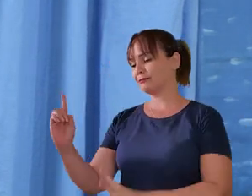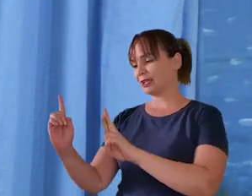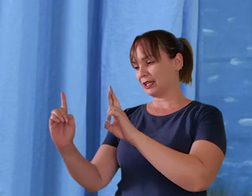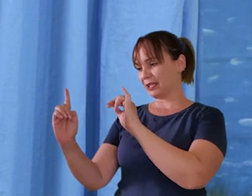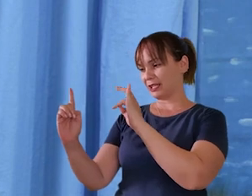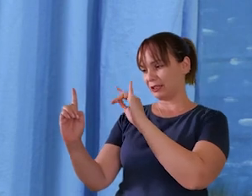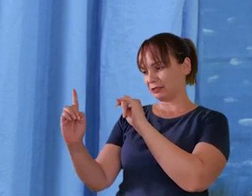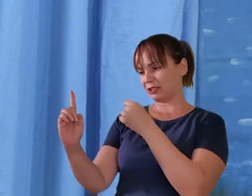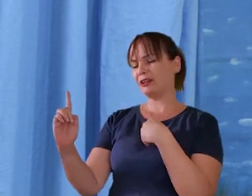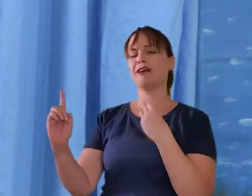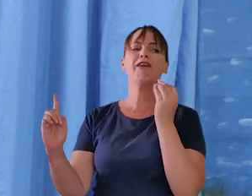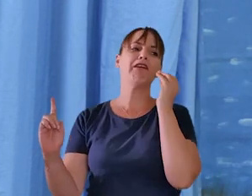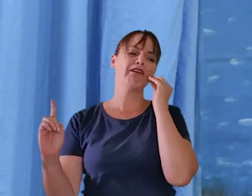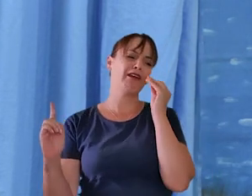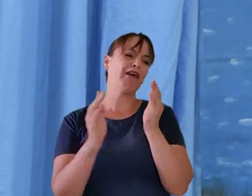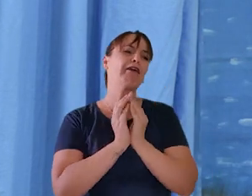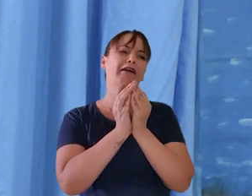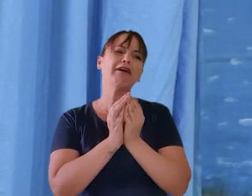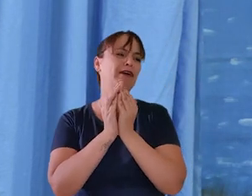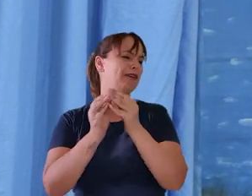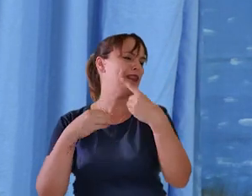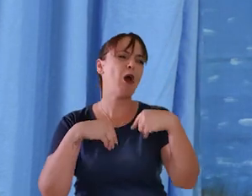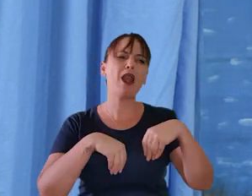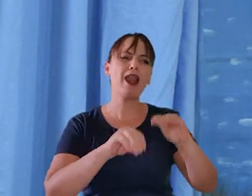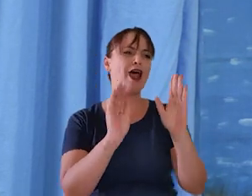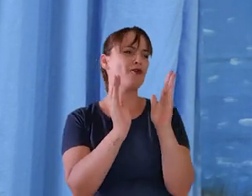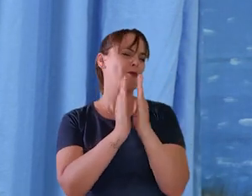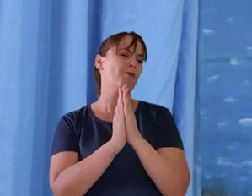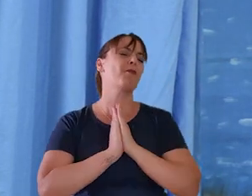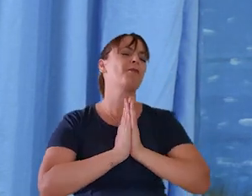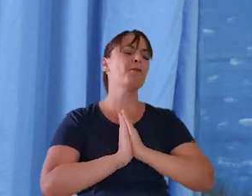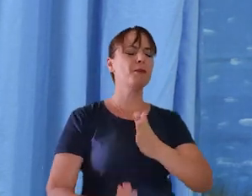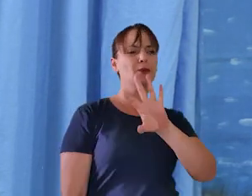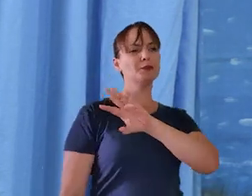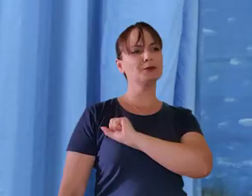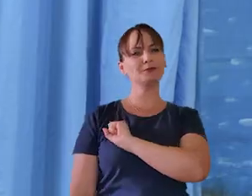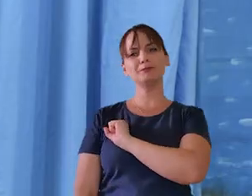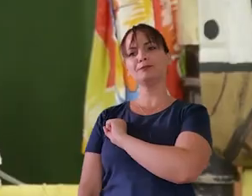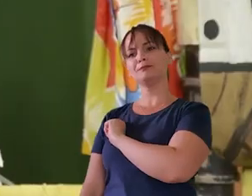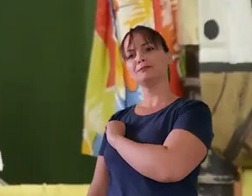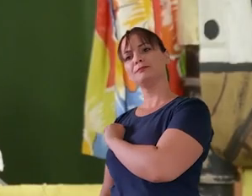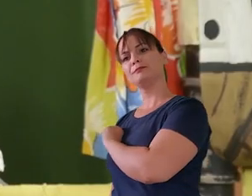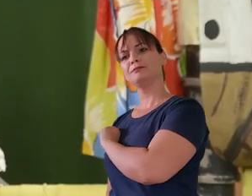tentou pedir para a canoa não levar o seu amor.